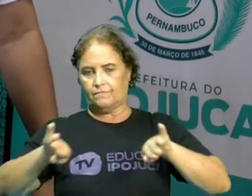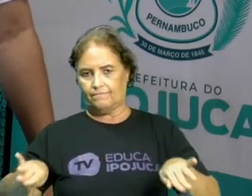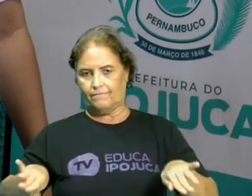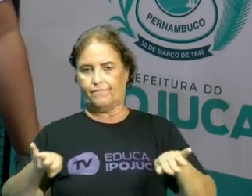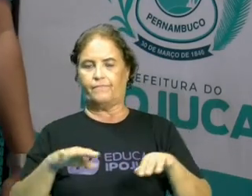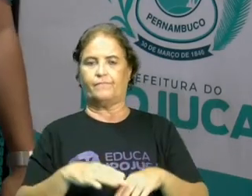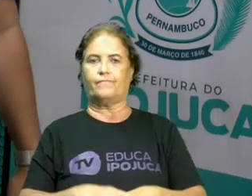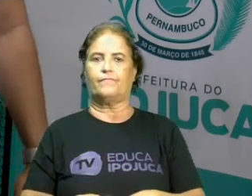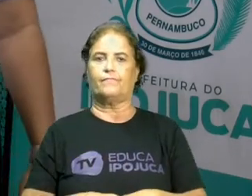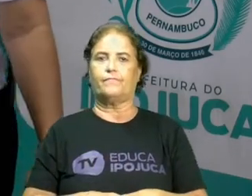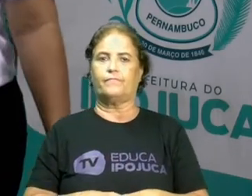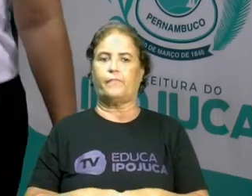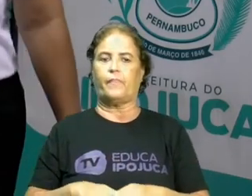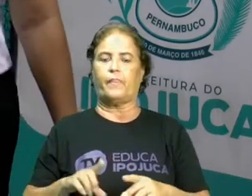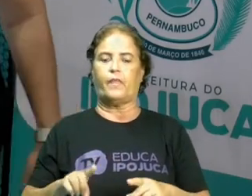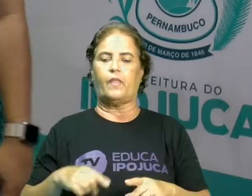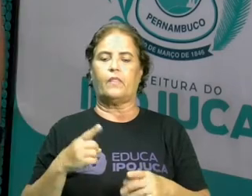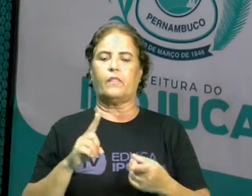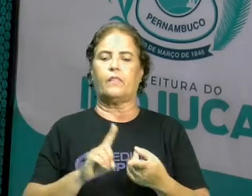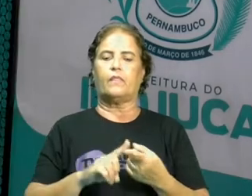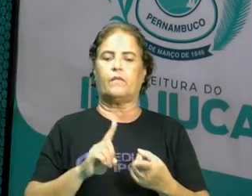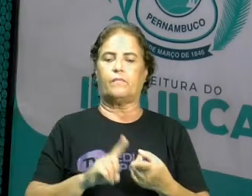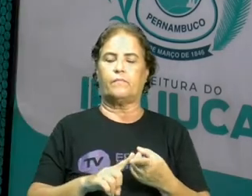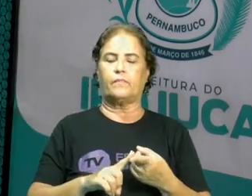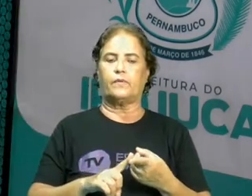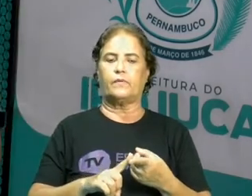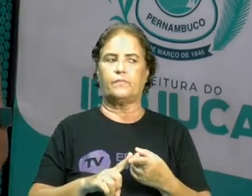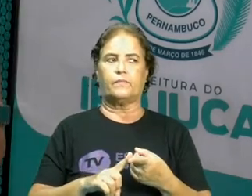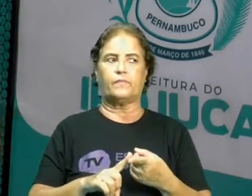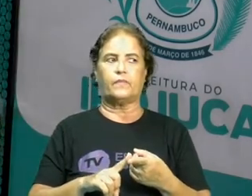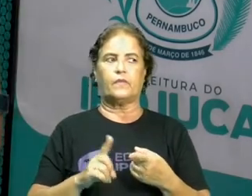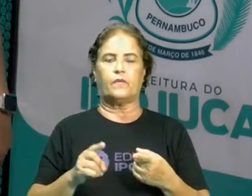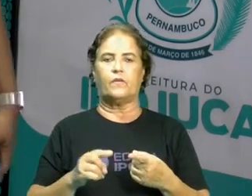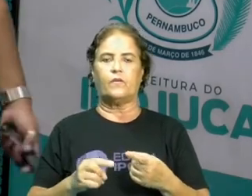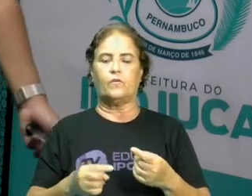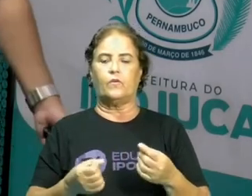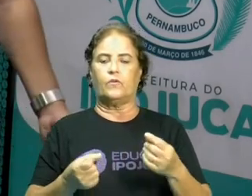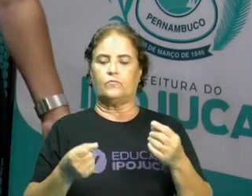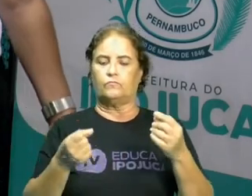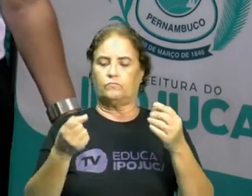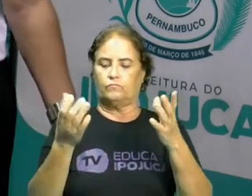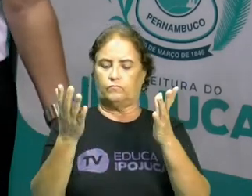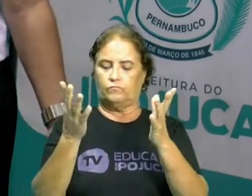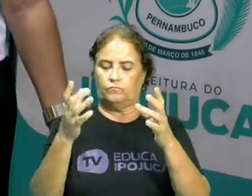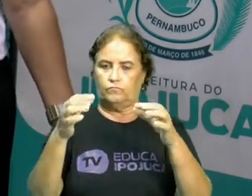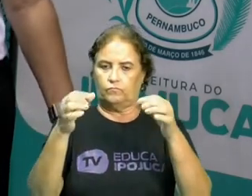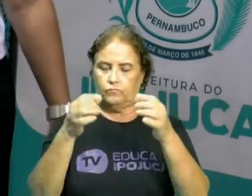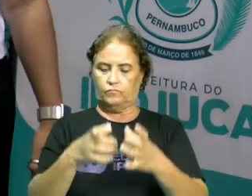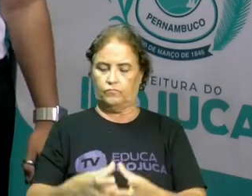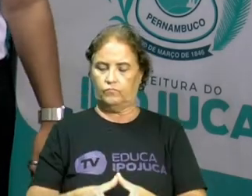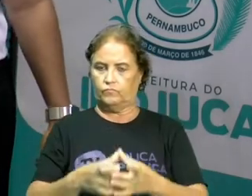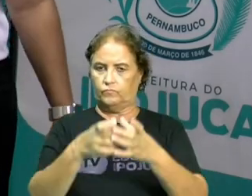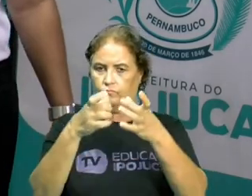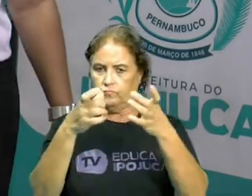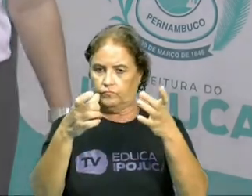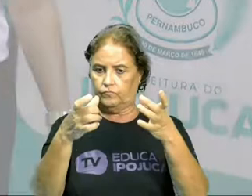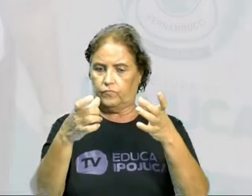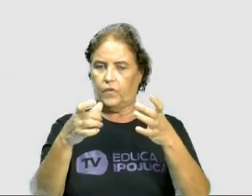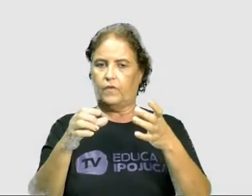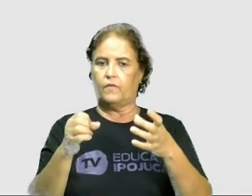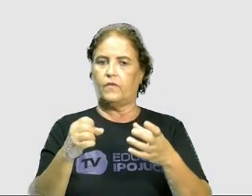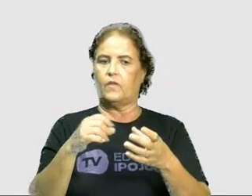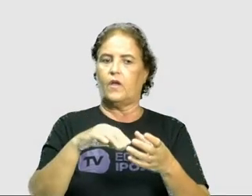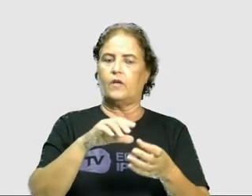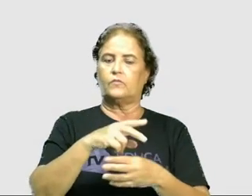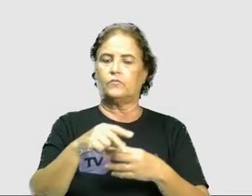separação. Outra forma também é através da filtração, o velho filtro, onde as impurezas elas